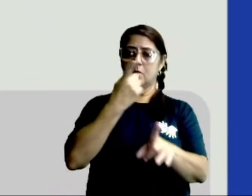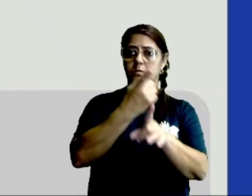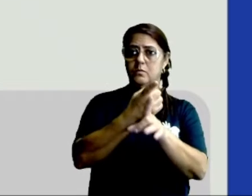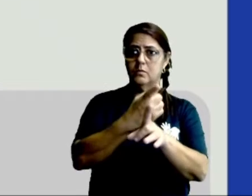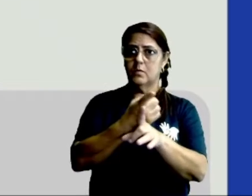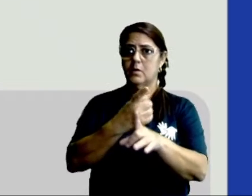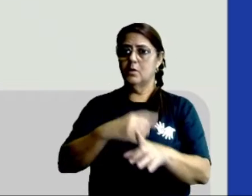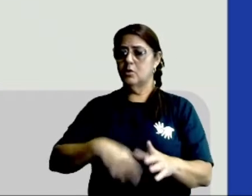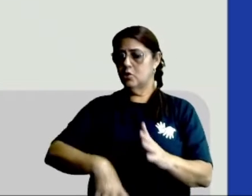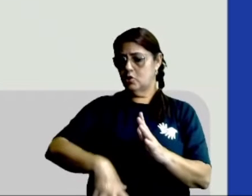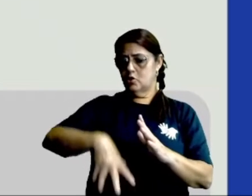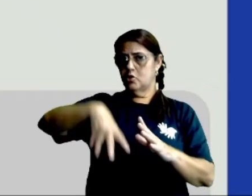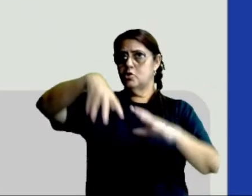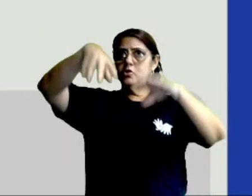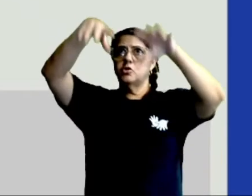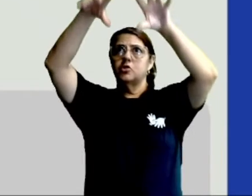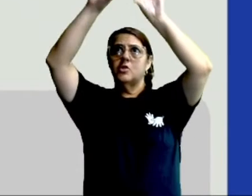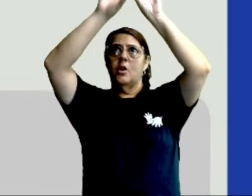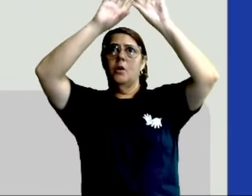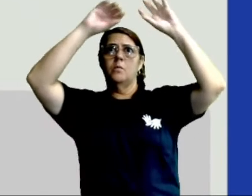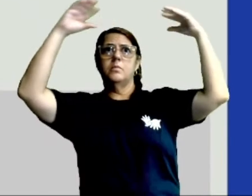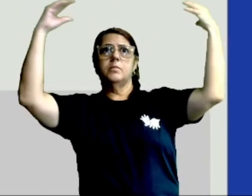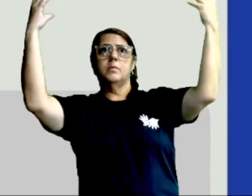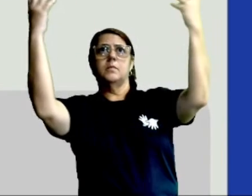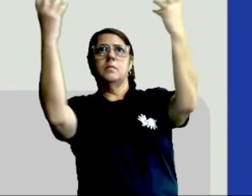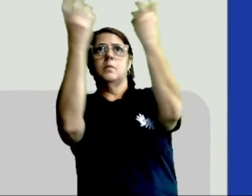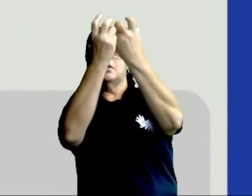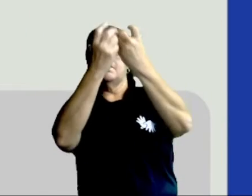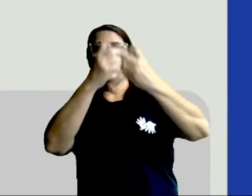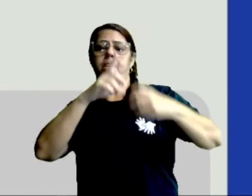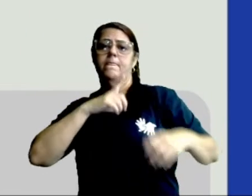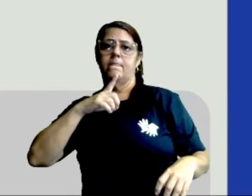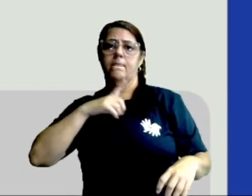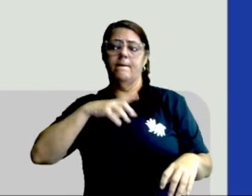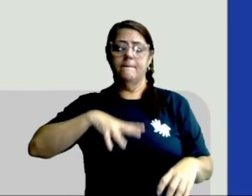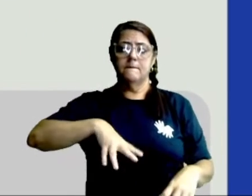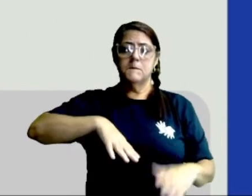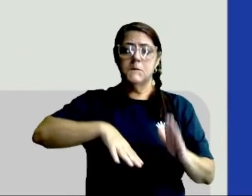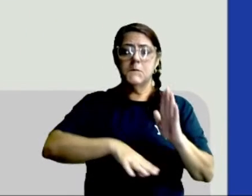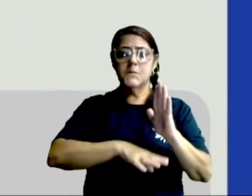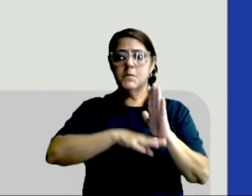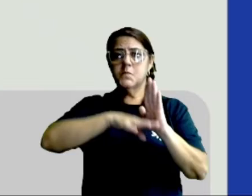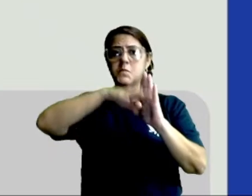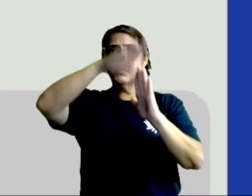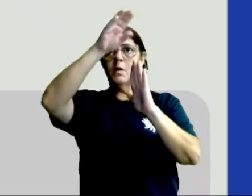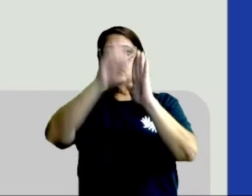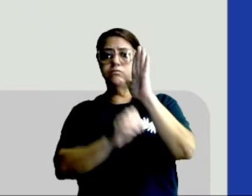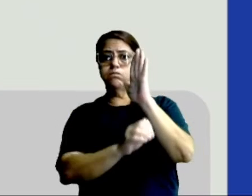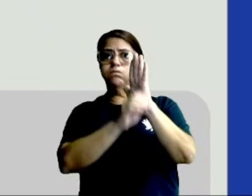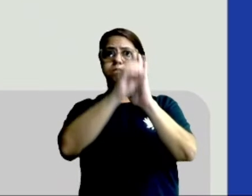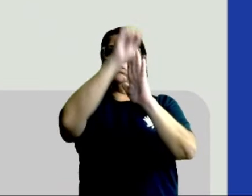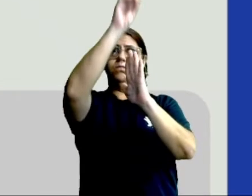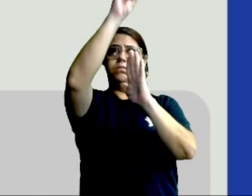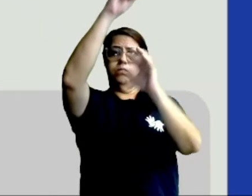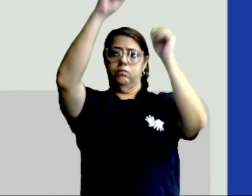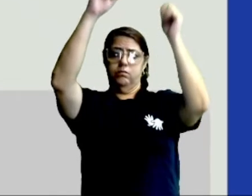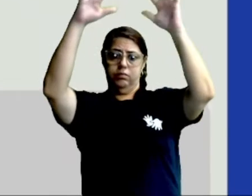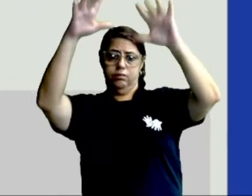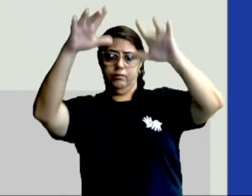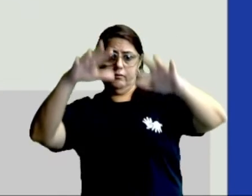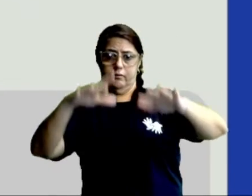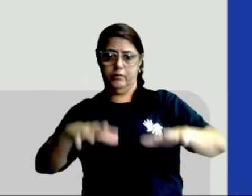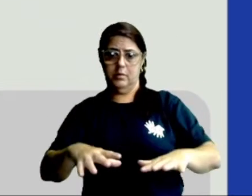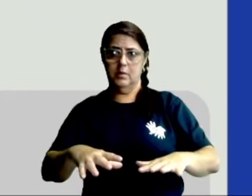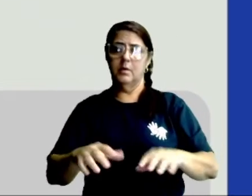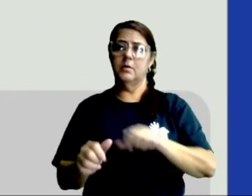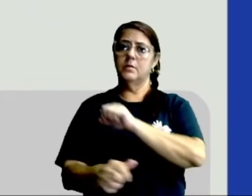ascendem, sobem, e por causa da menor temperatura em altitude, eles vão se condensar e o vapor de água que